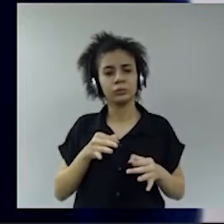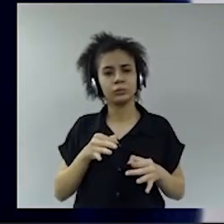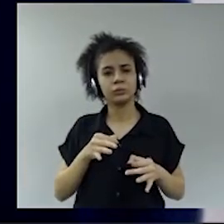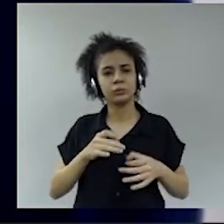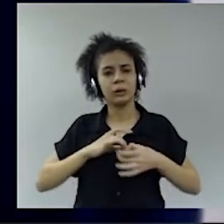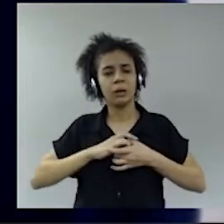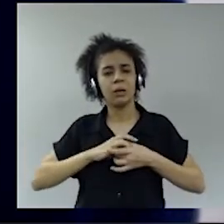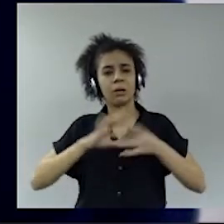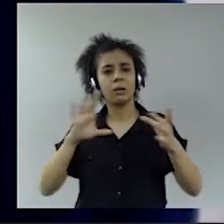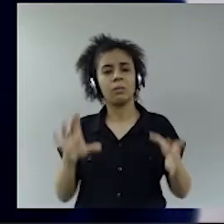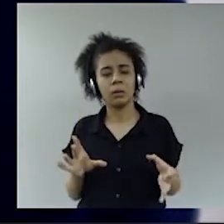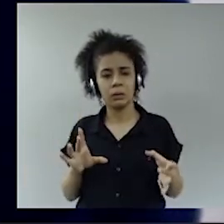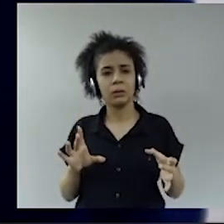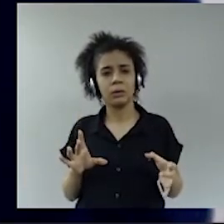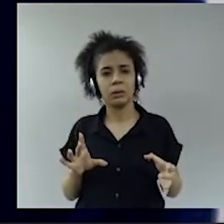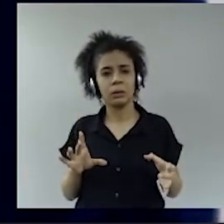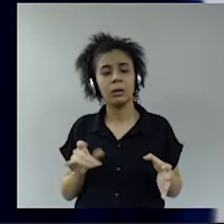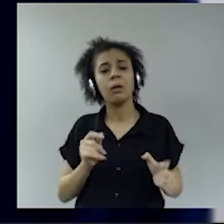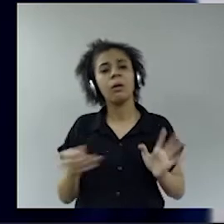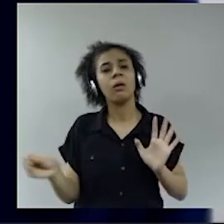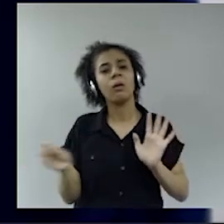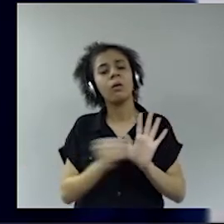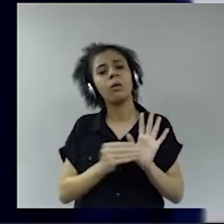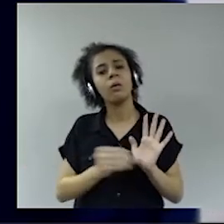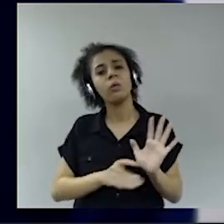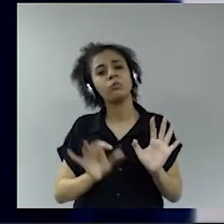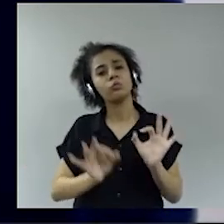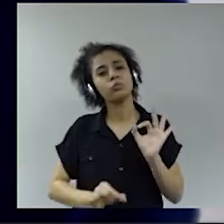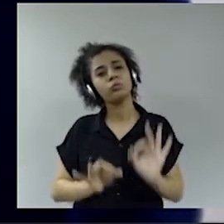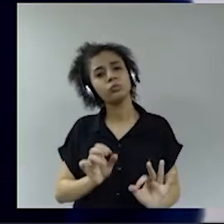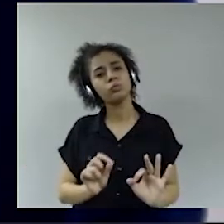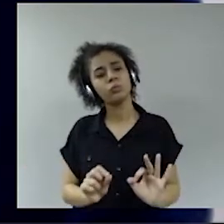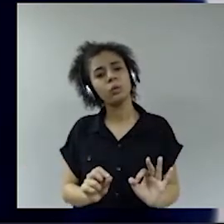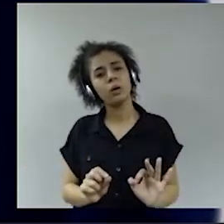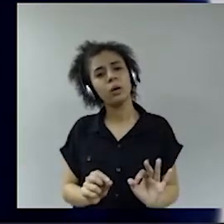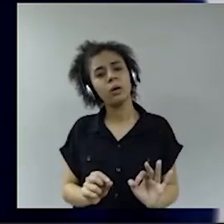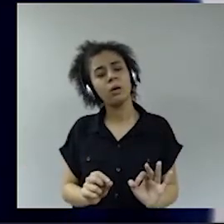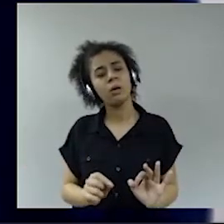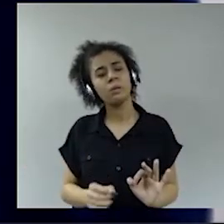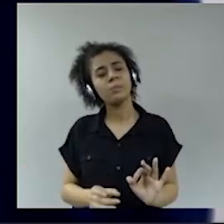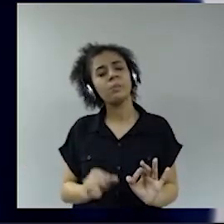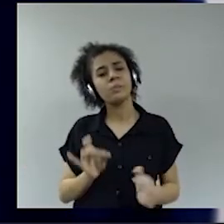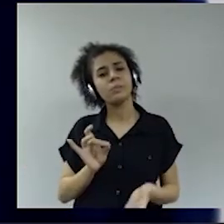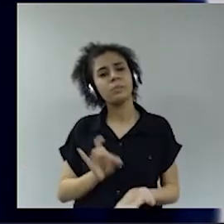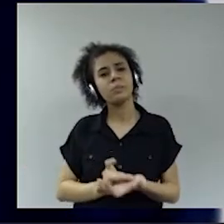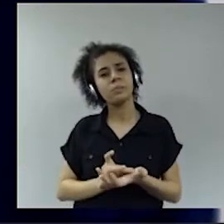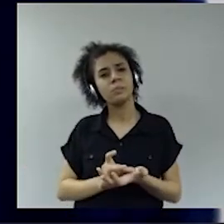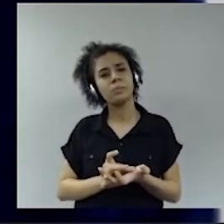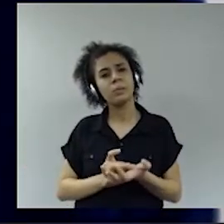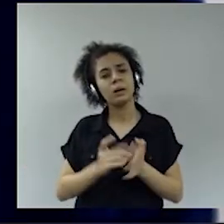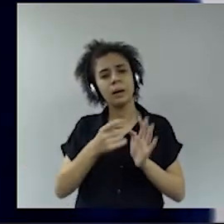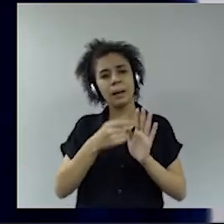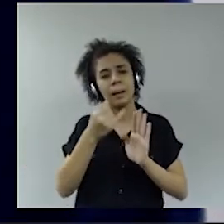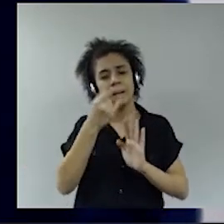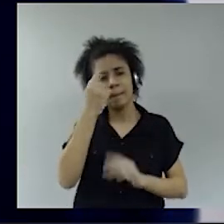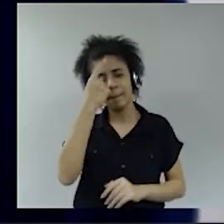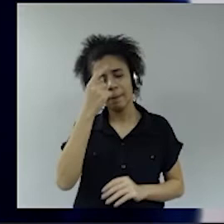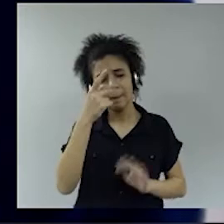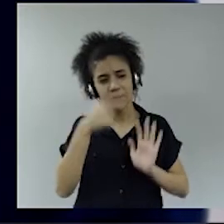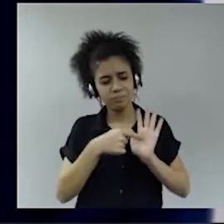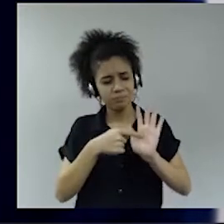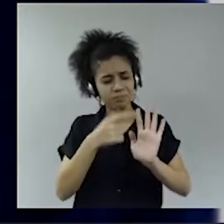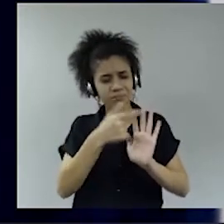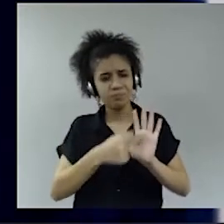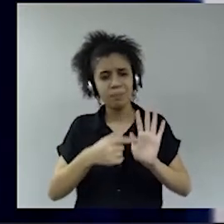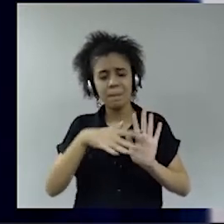la Liberté, definiu o júri como sendo a imagem mais fiel,